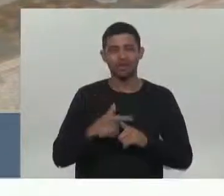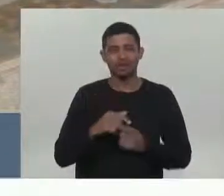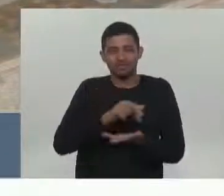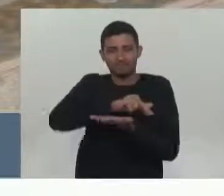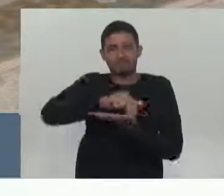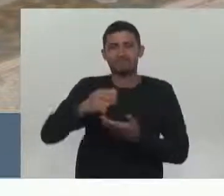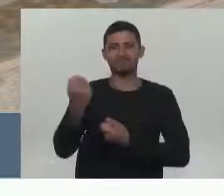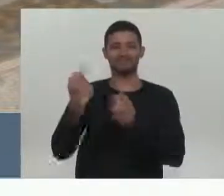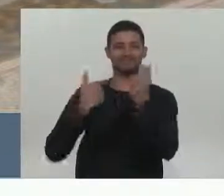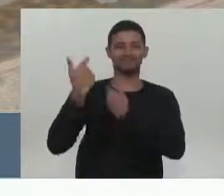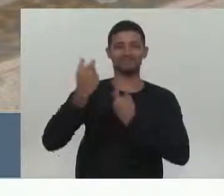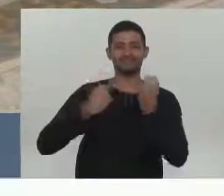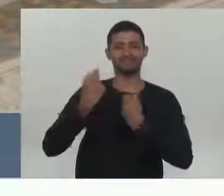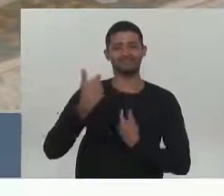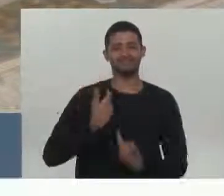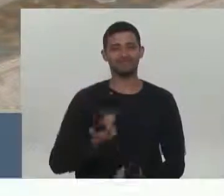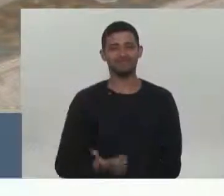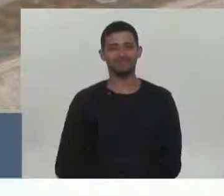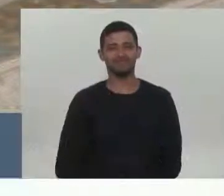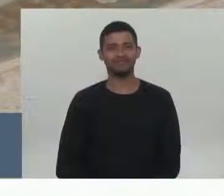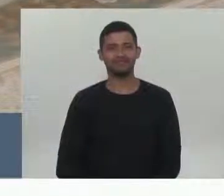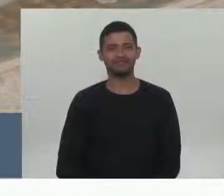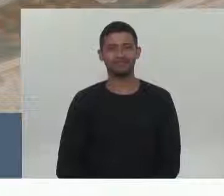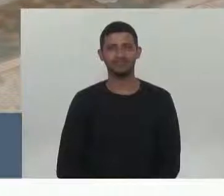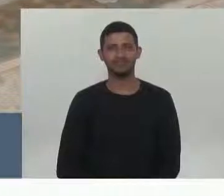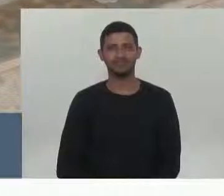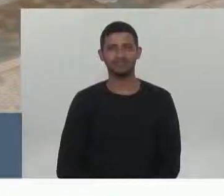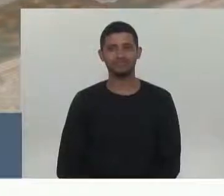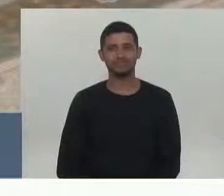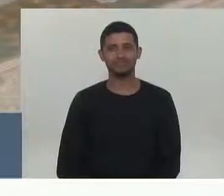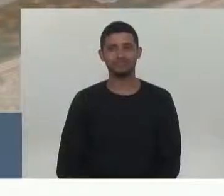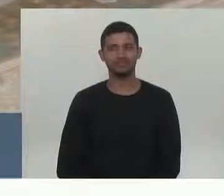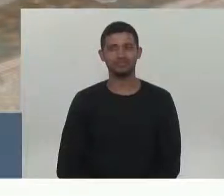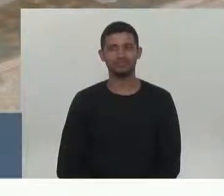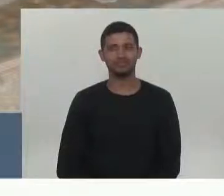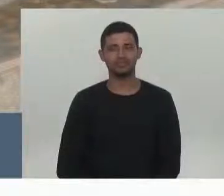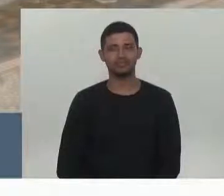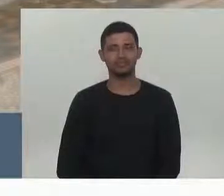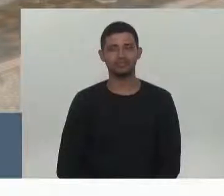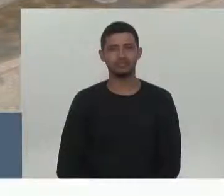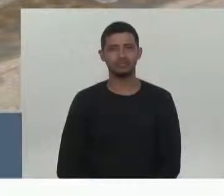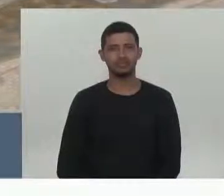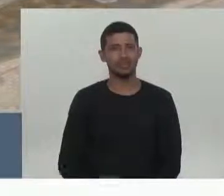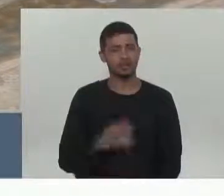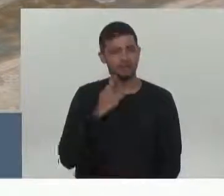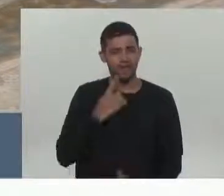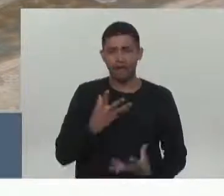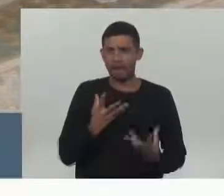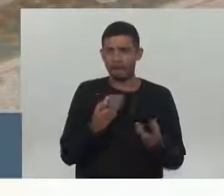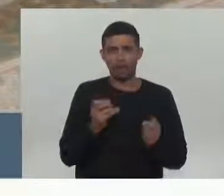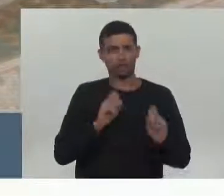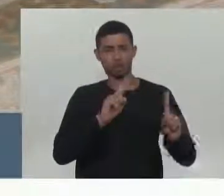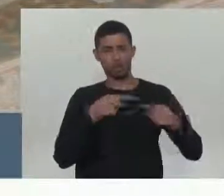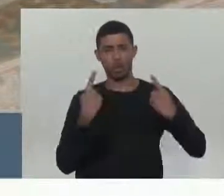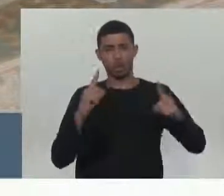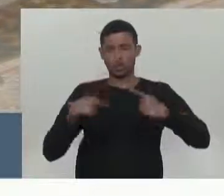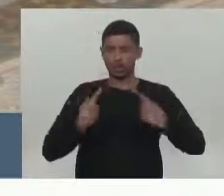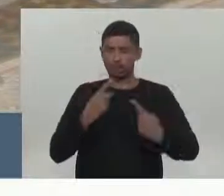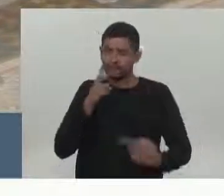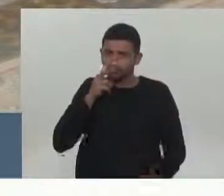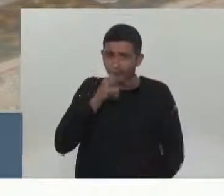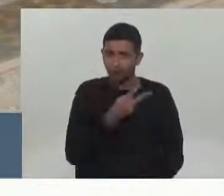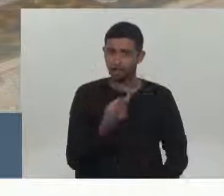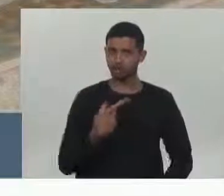aqui hoje, elas merecem apuração. Foram acusações levianas e